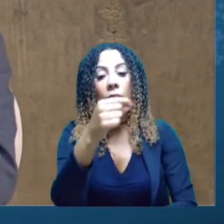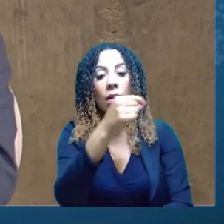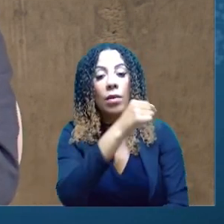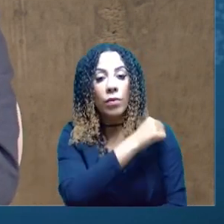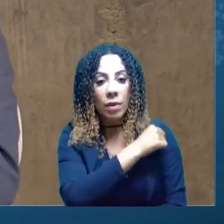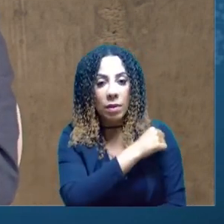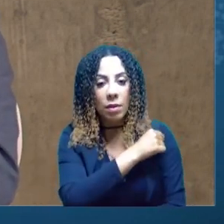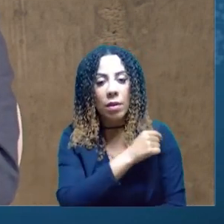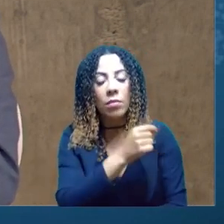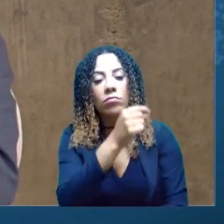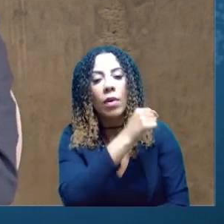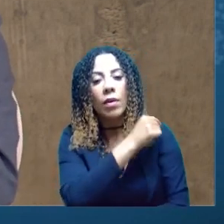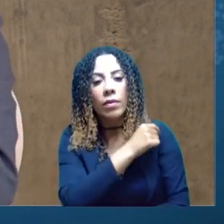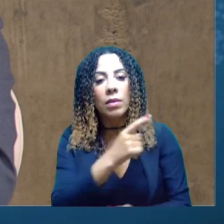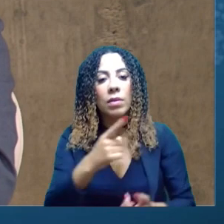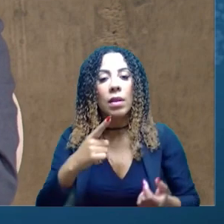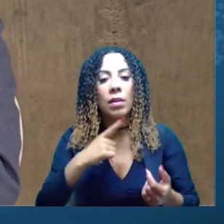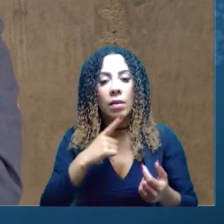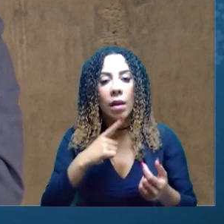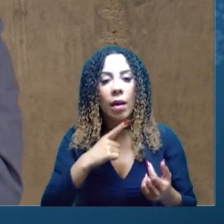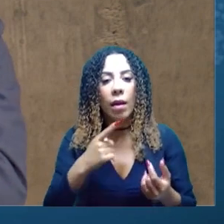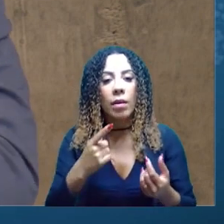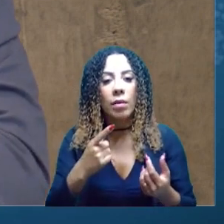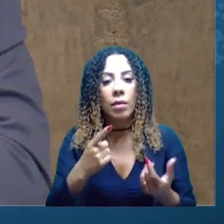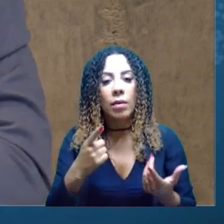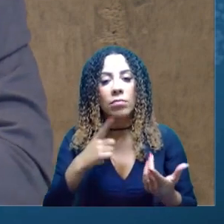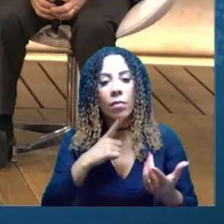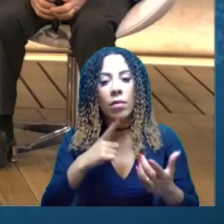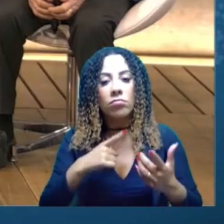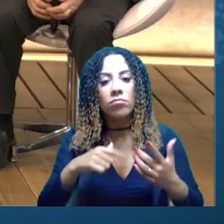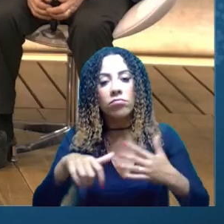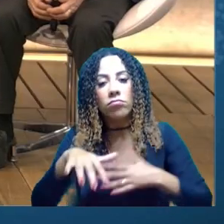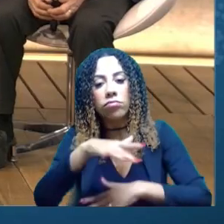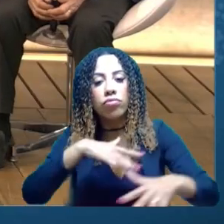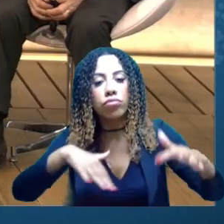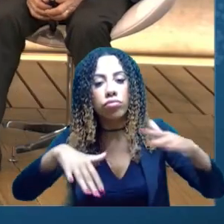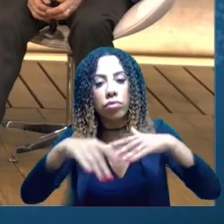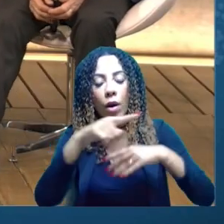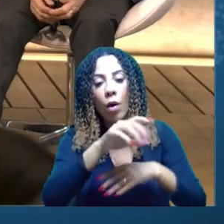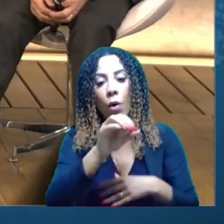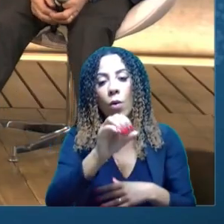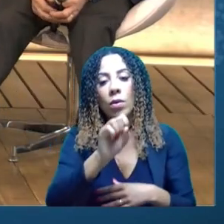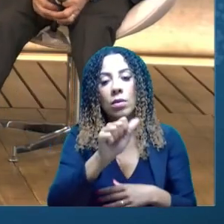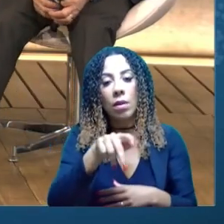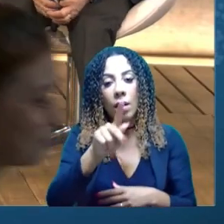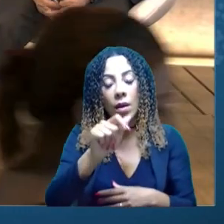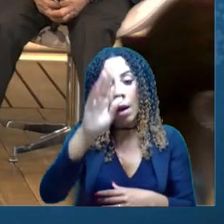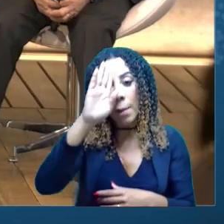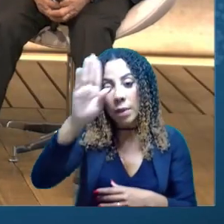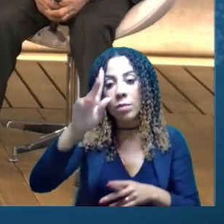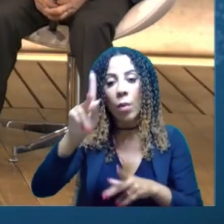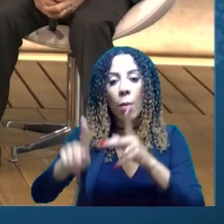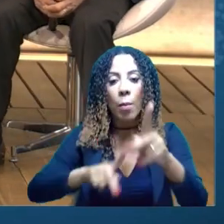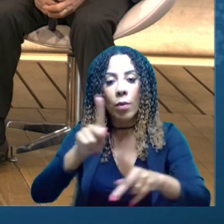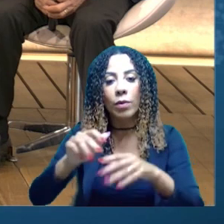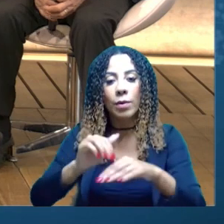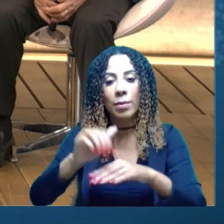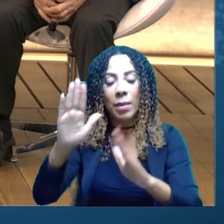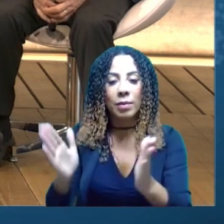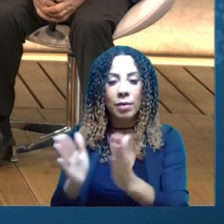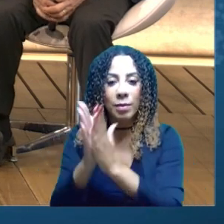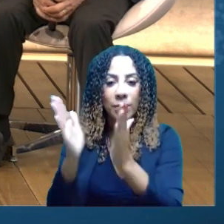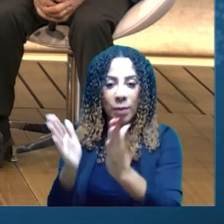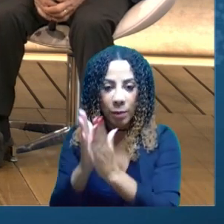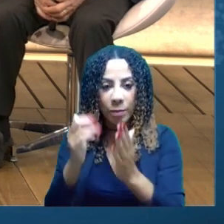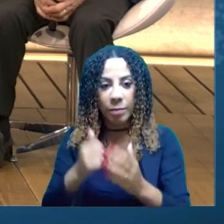cobertura de vacina está se desenrolando em Lusaka, especialmente para populações mais vulneráveis. Thank you for that